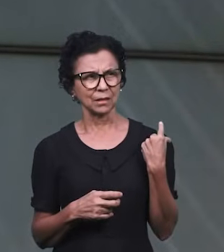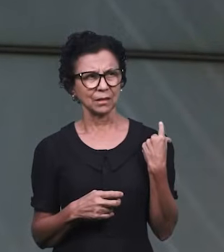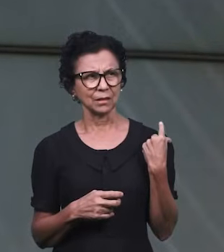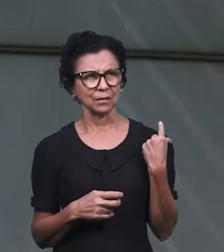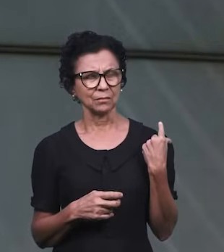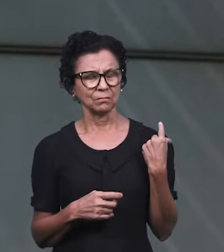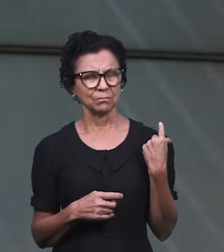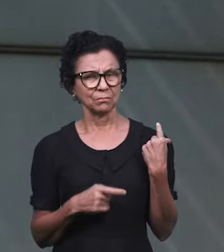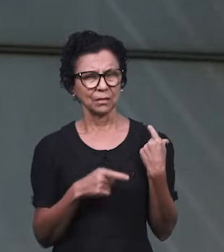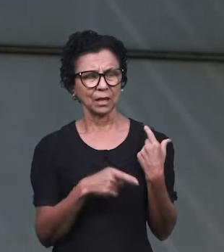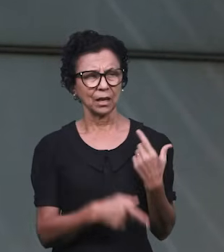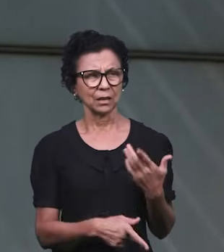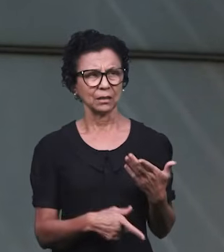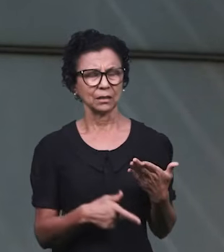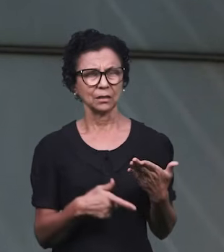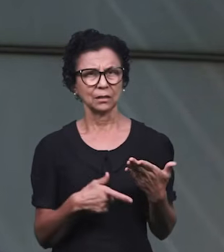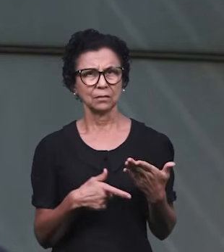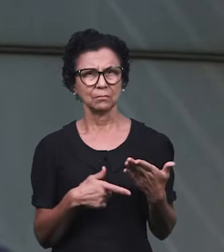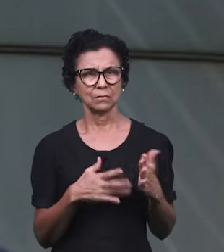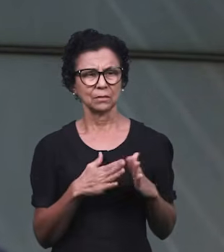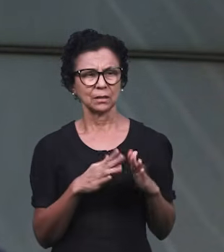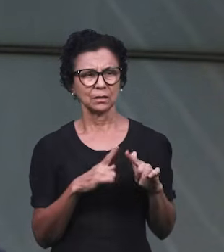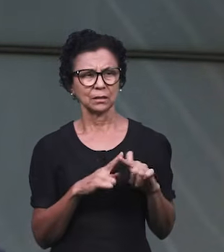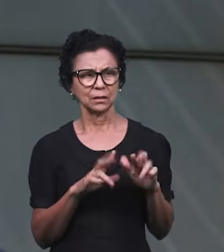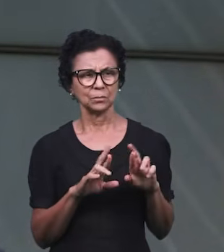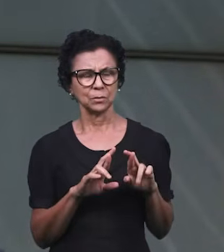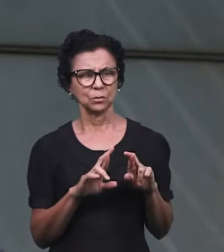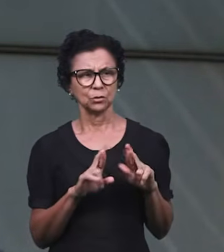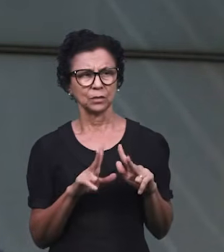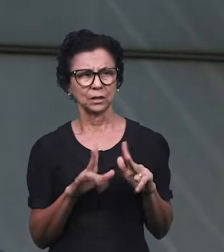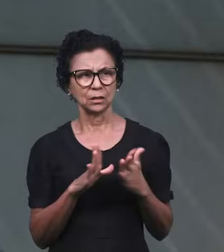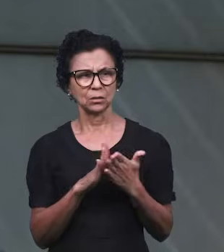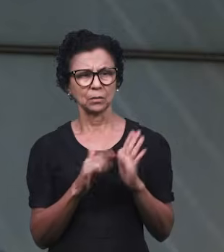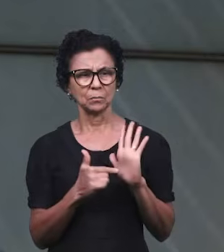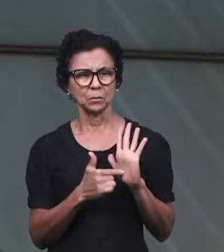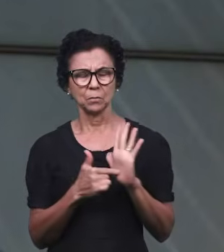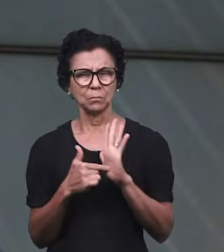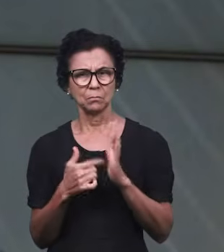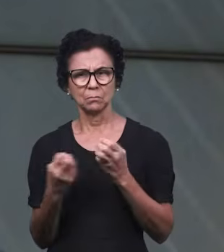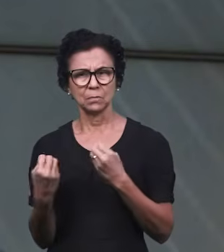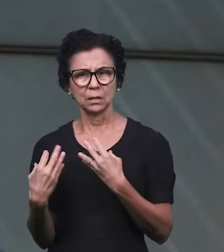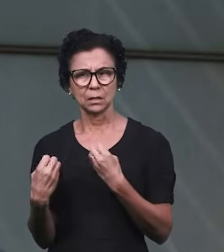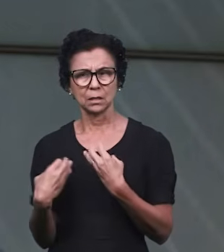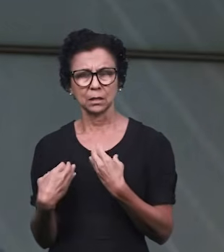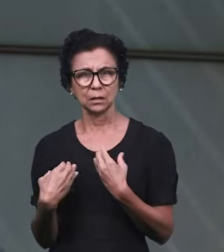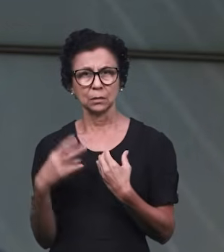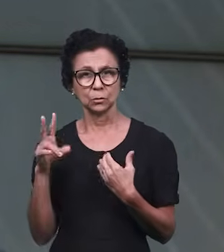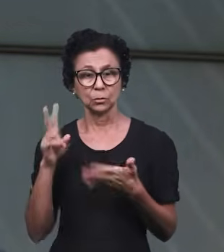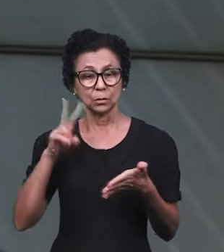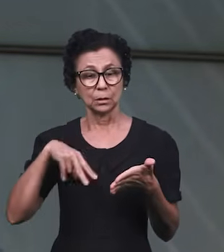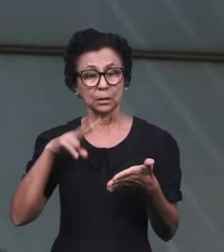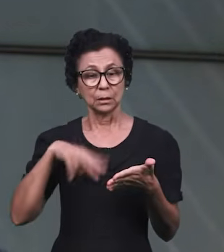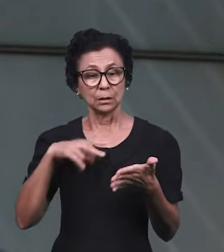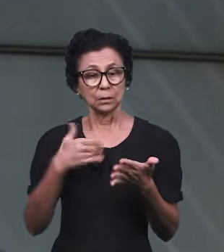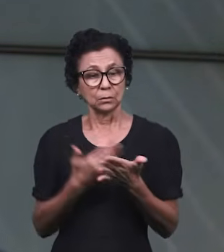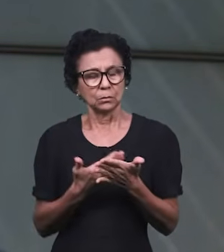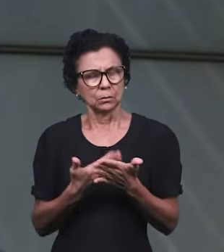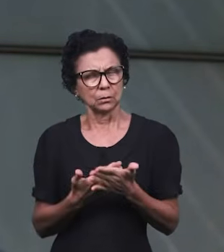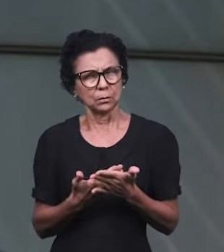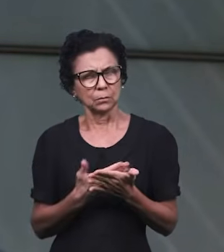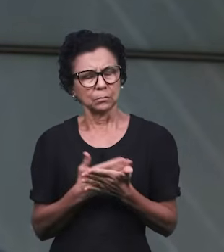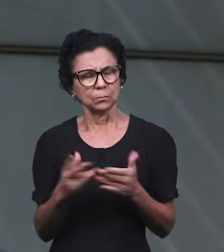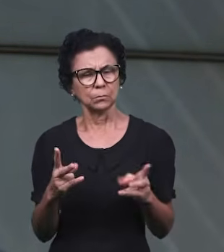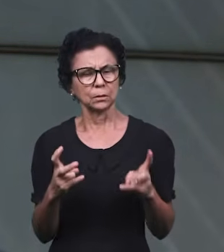Bíblia diz. Então, eu continuei estudando, né, a palavra. Então, aí eu comecei